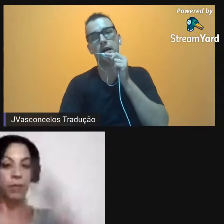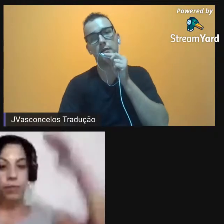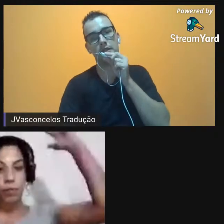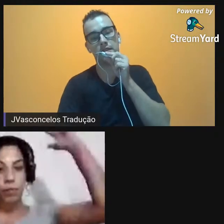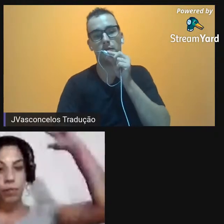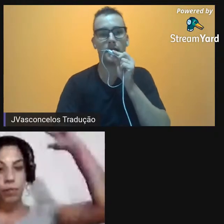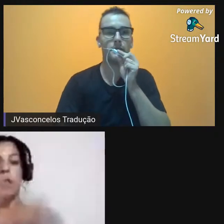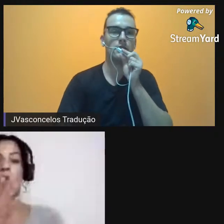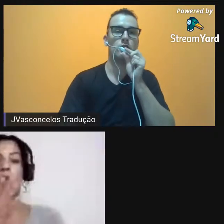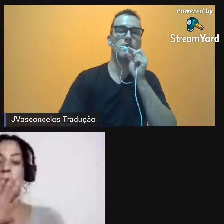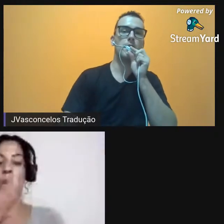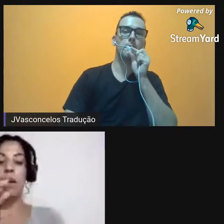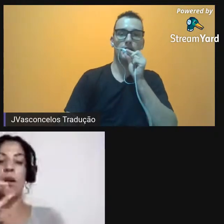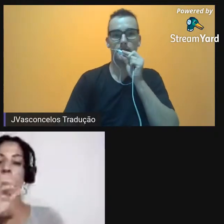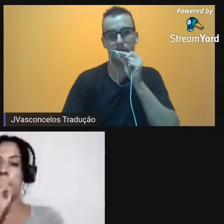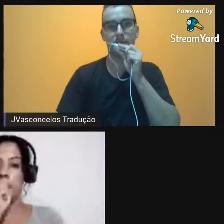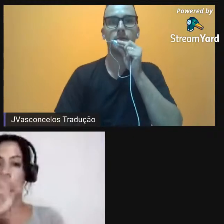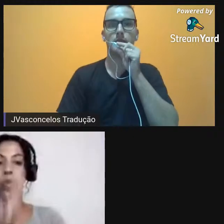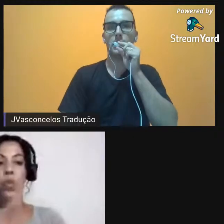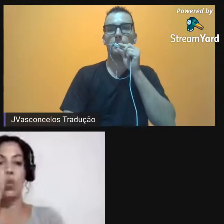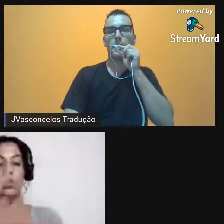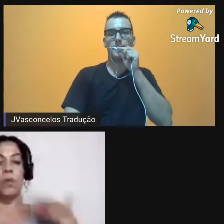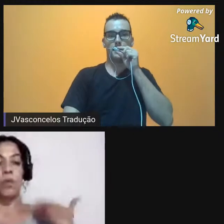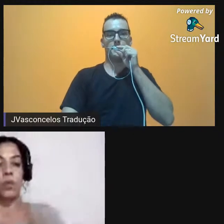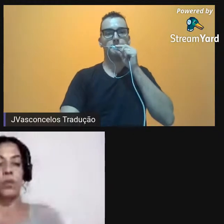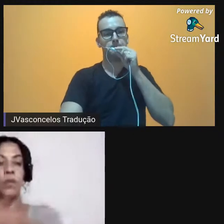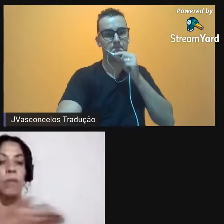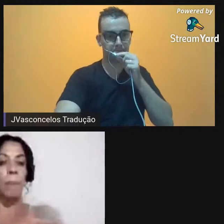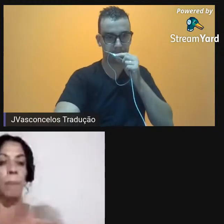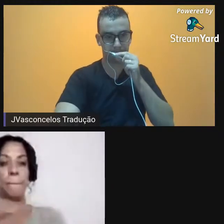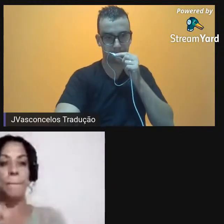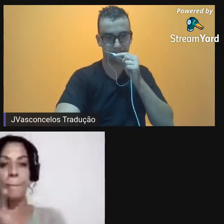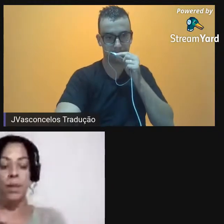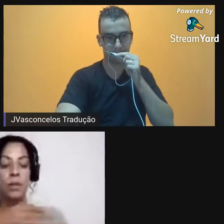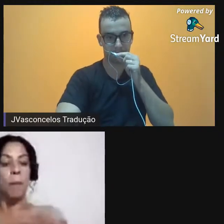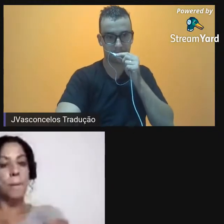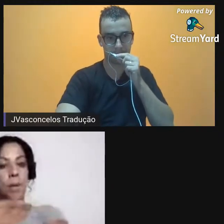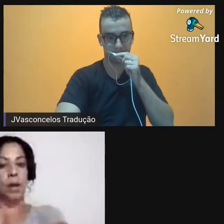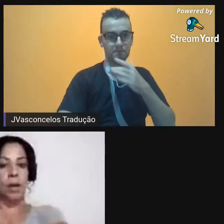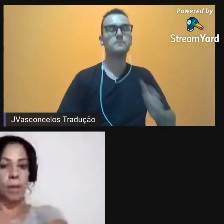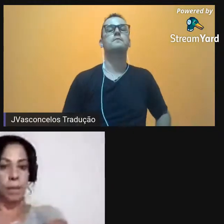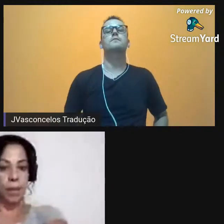utilizando uma camisa de manga preta. Tenho a pele branca.